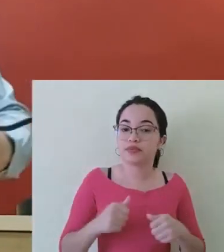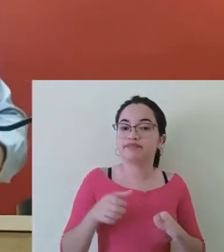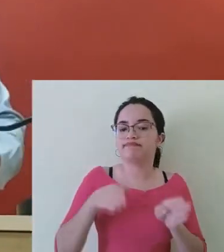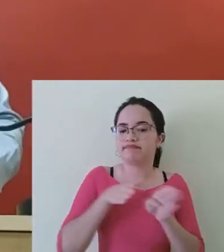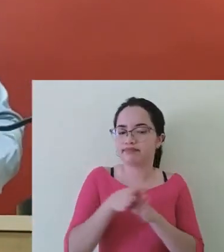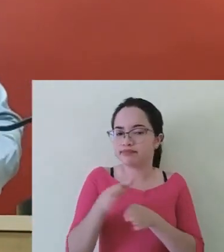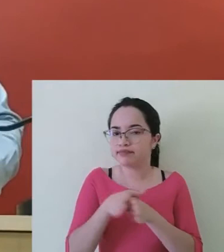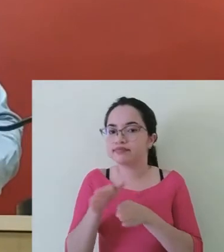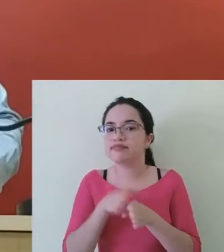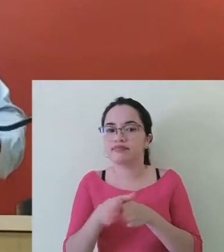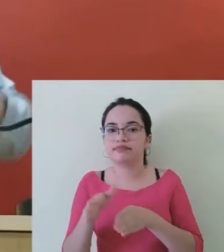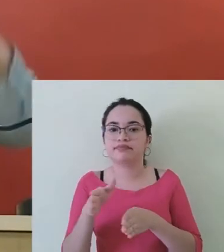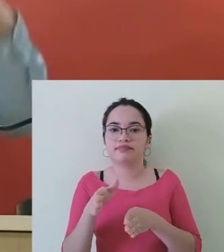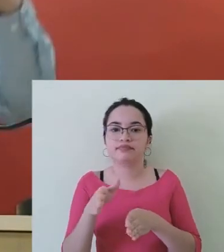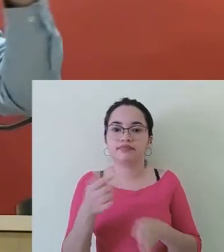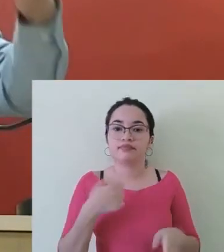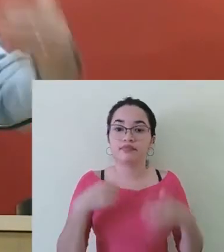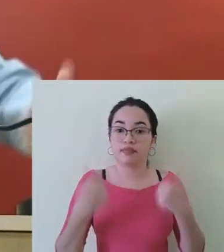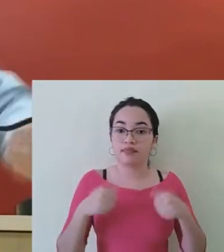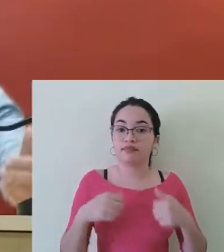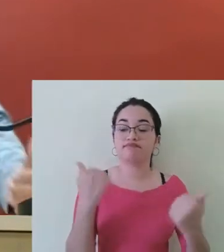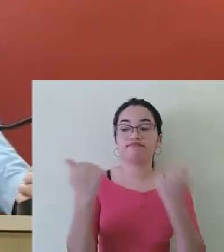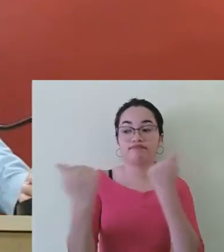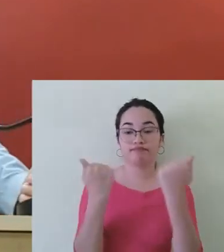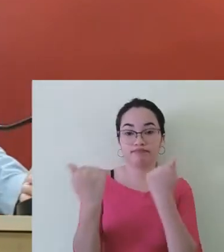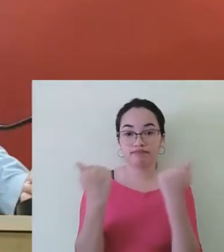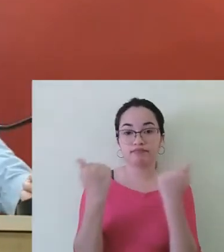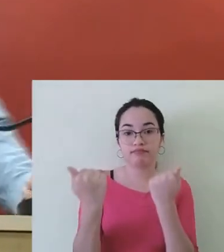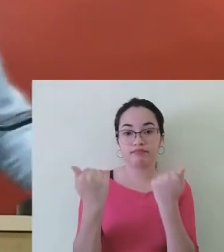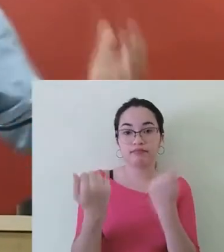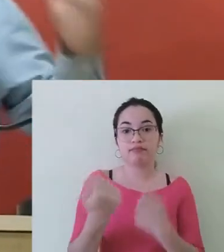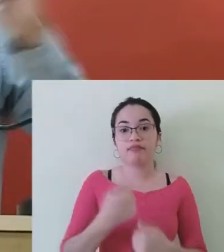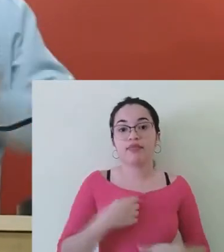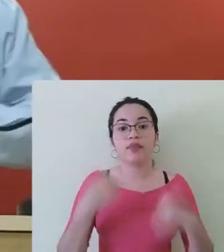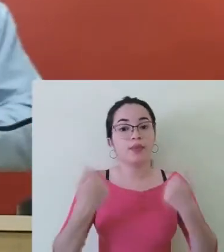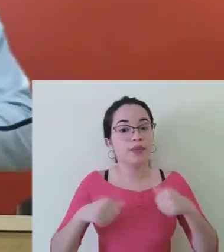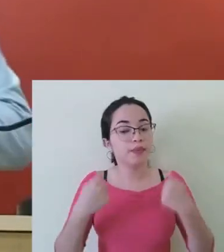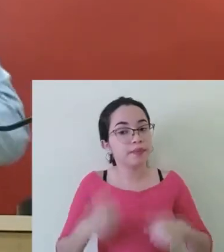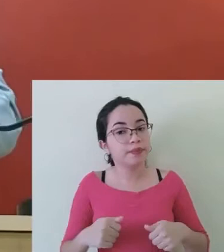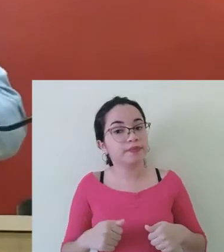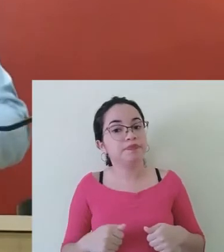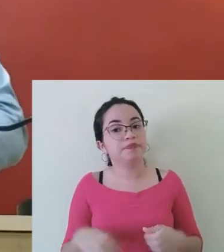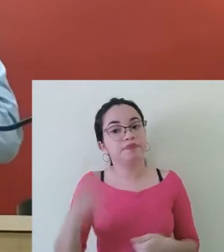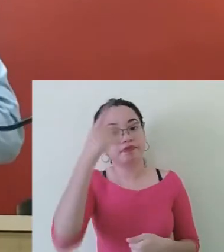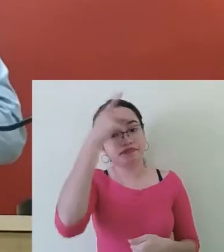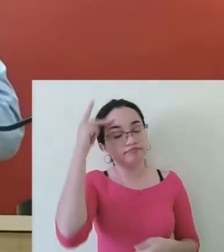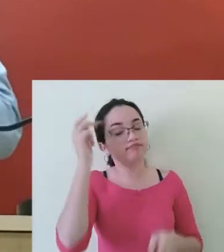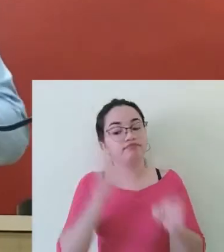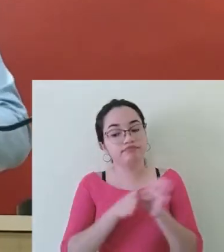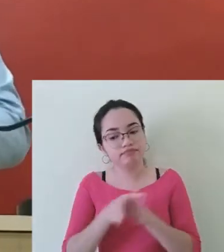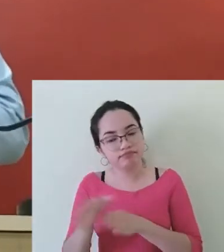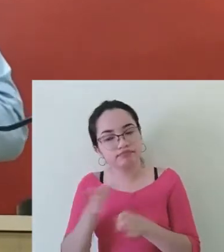ser orientado, eu preciso ser avaliado, eu preciso de pessoas que